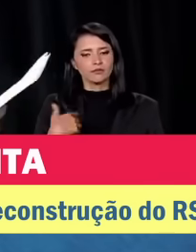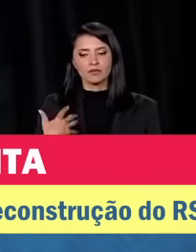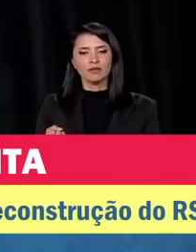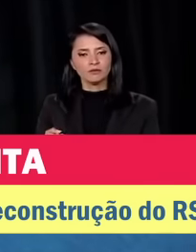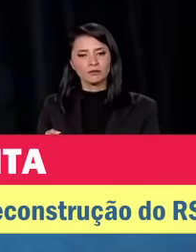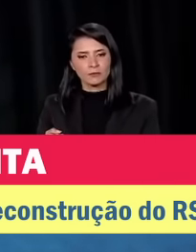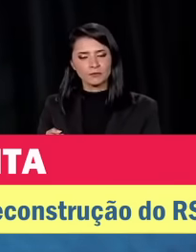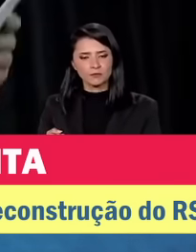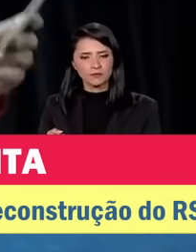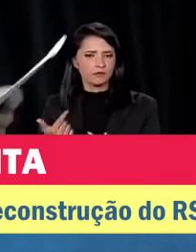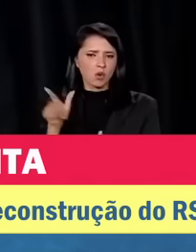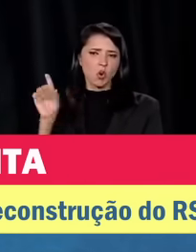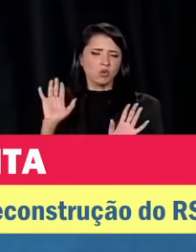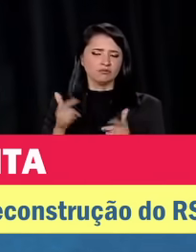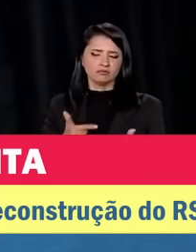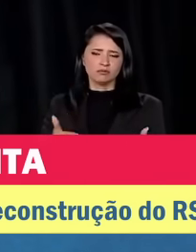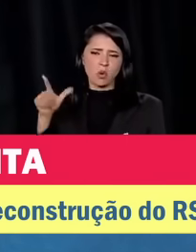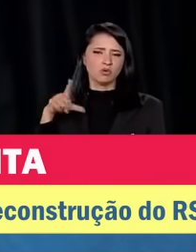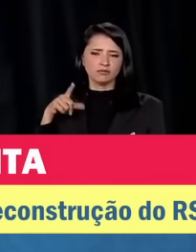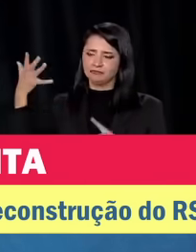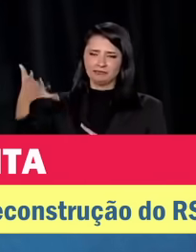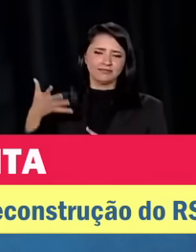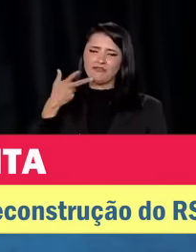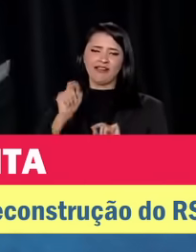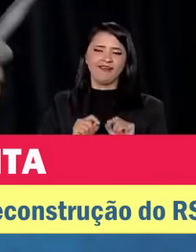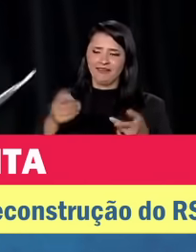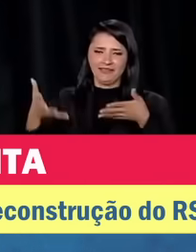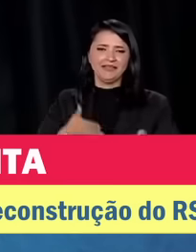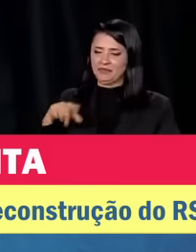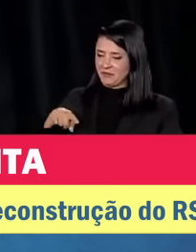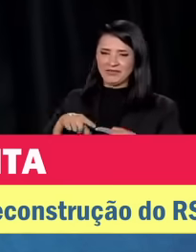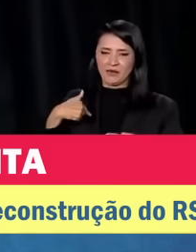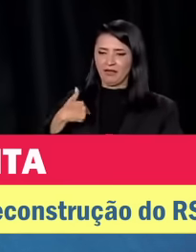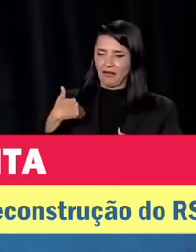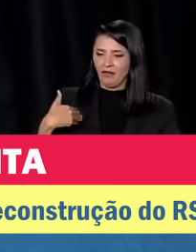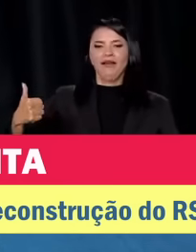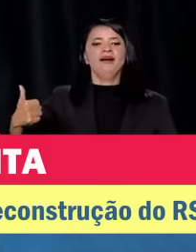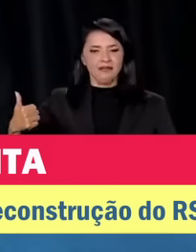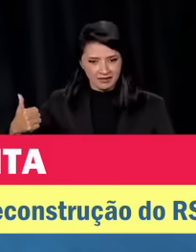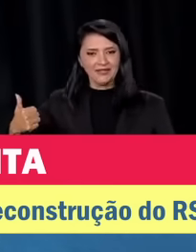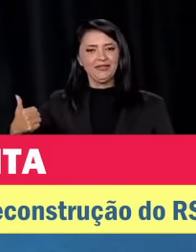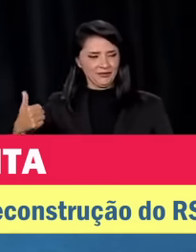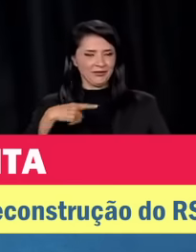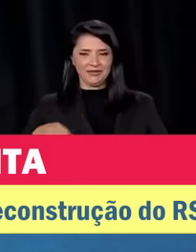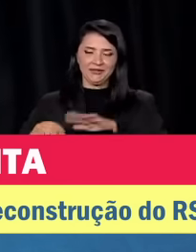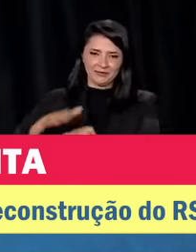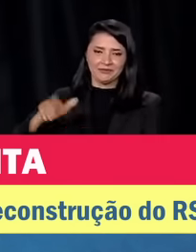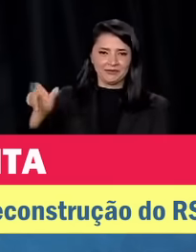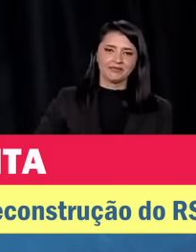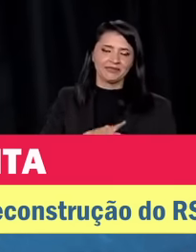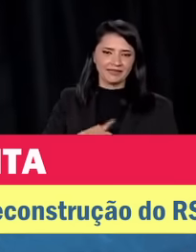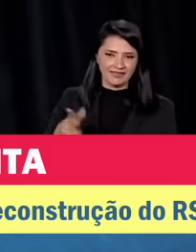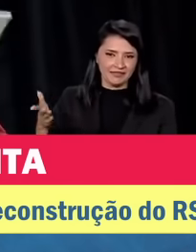aceito, e não teria outra palavra a dizer, esta missão para a qual fui designado pelo presidente,